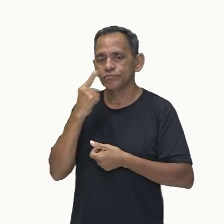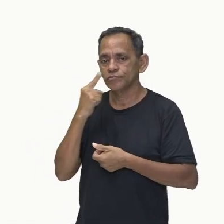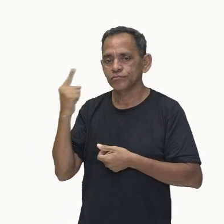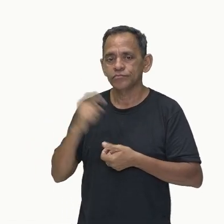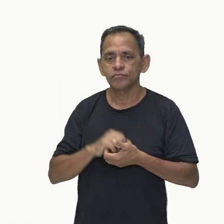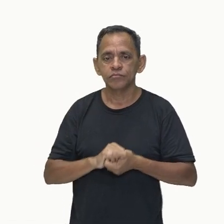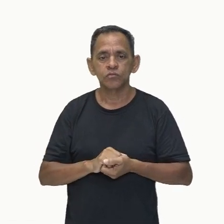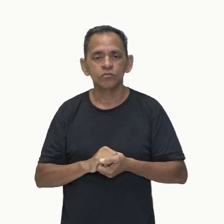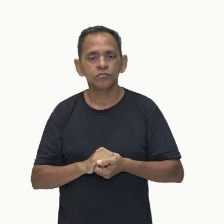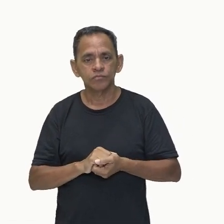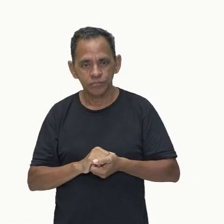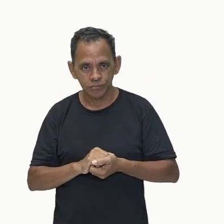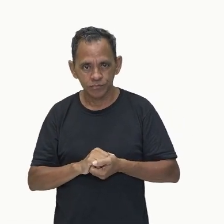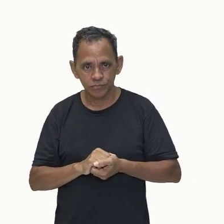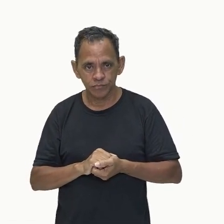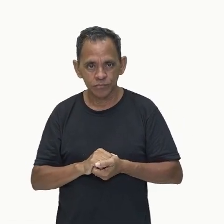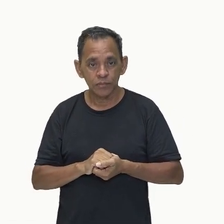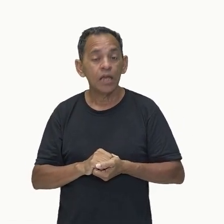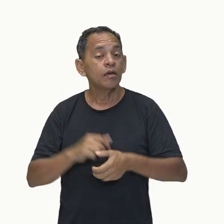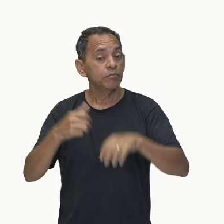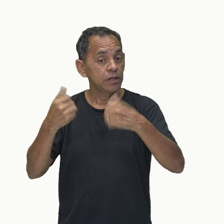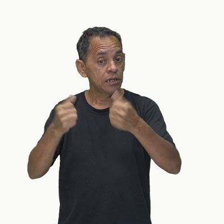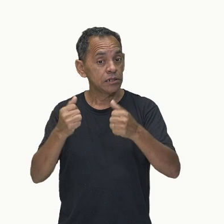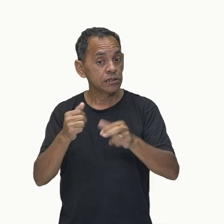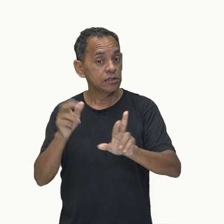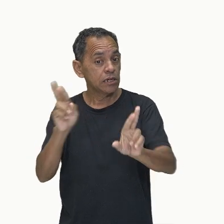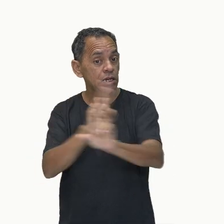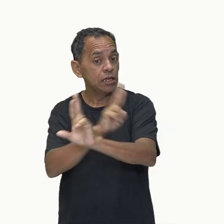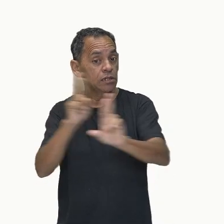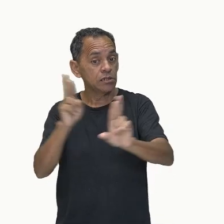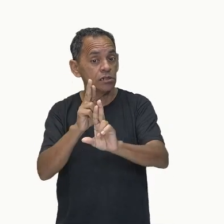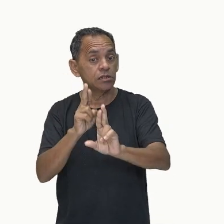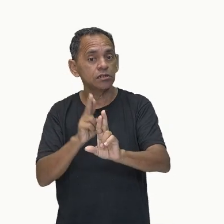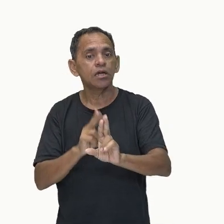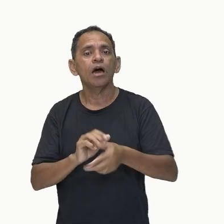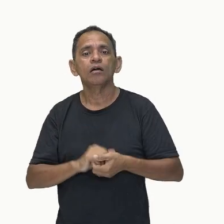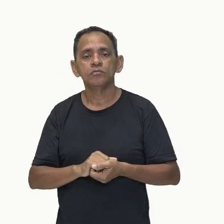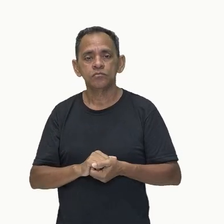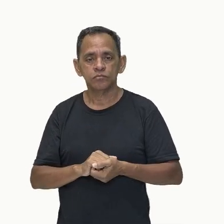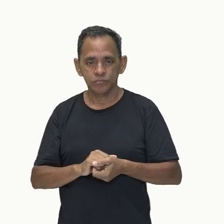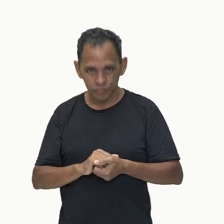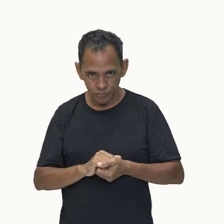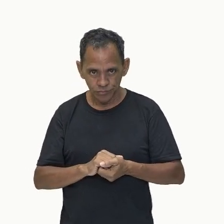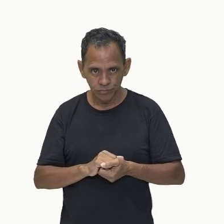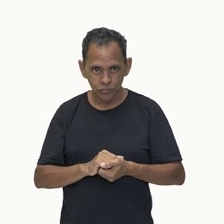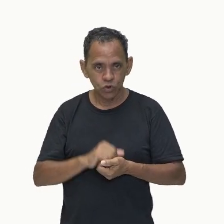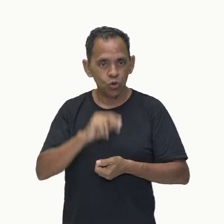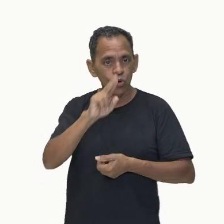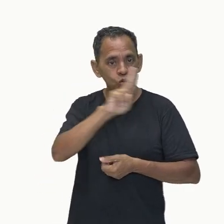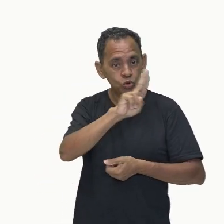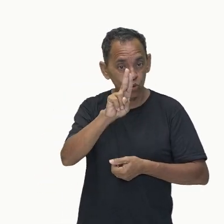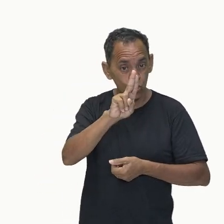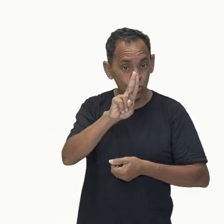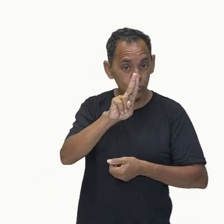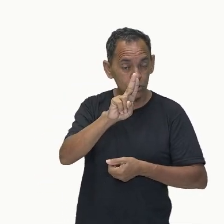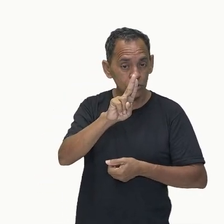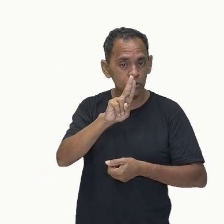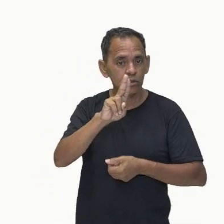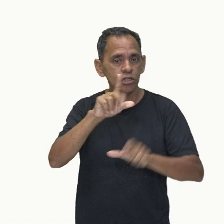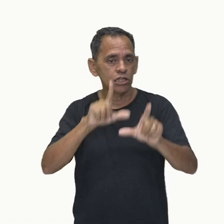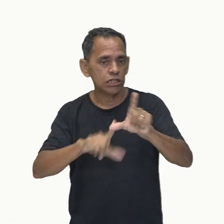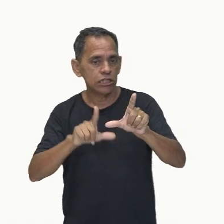essa equação, tu tem que associar o nome à letra, tá, gente? Ó, o S